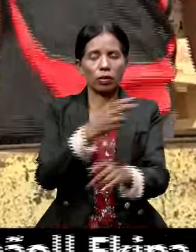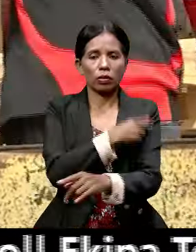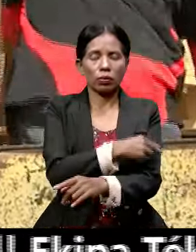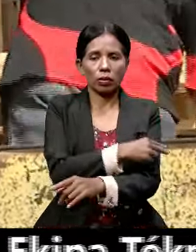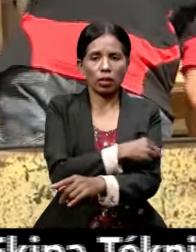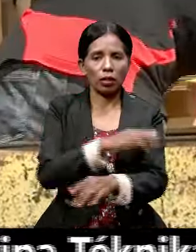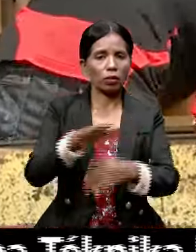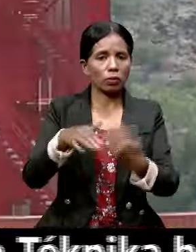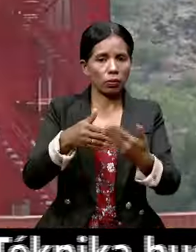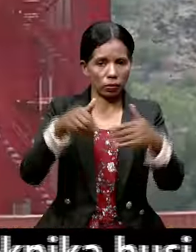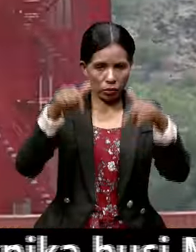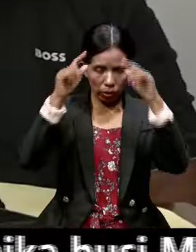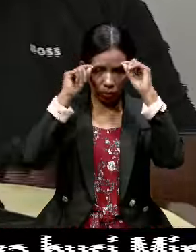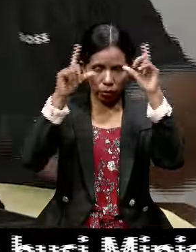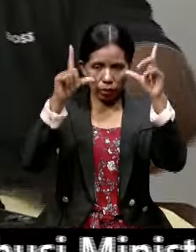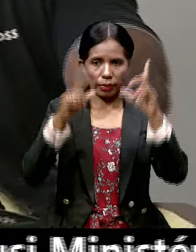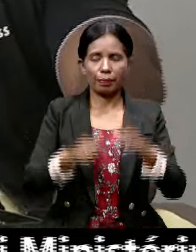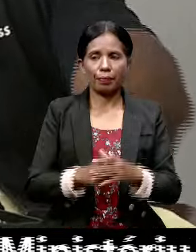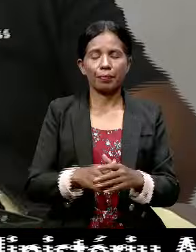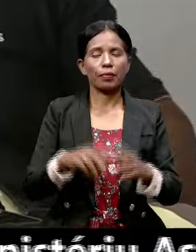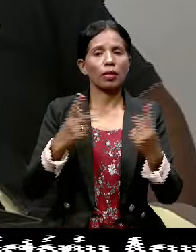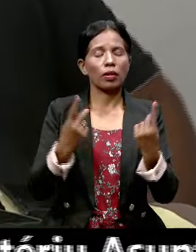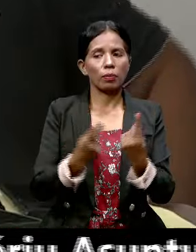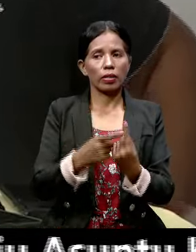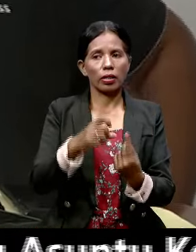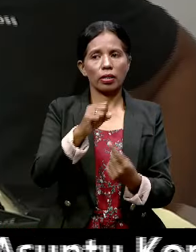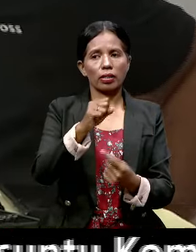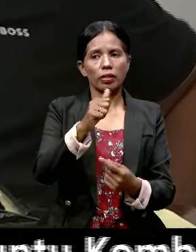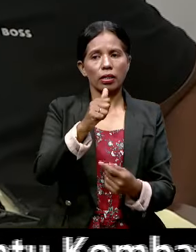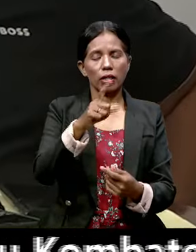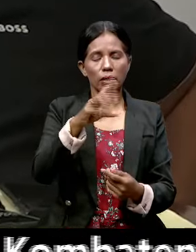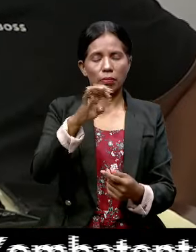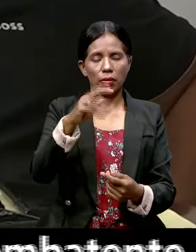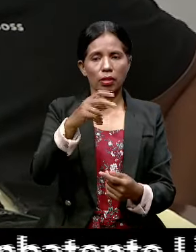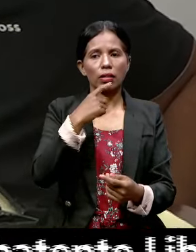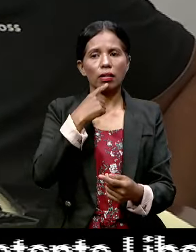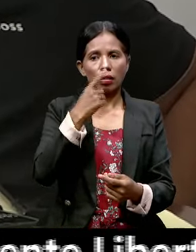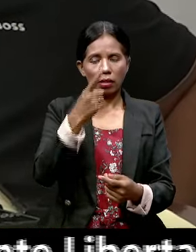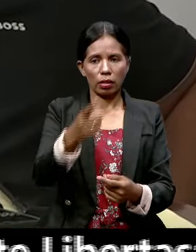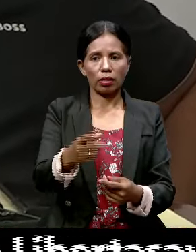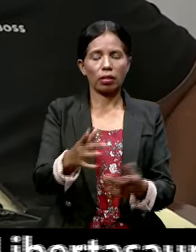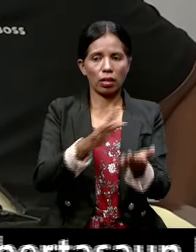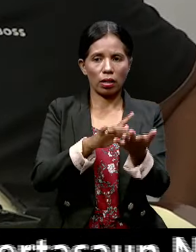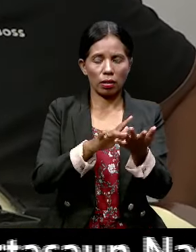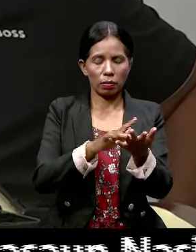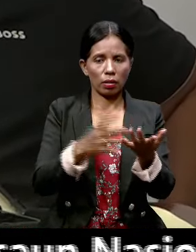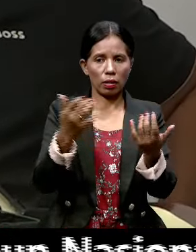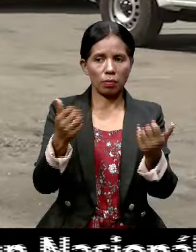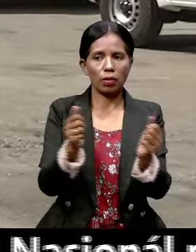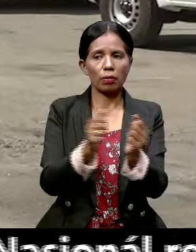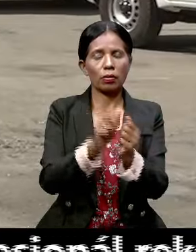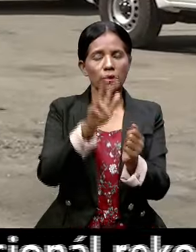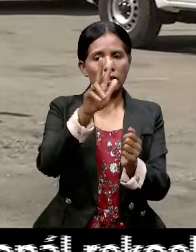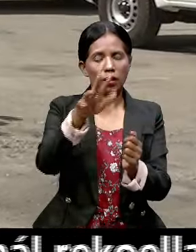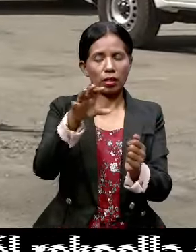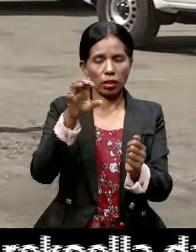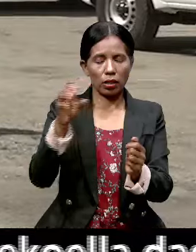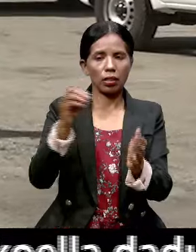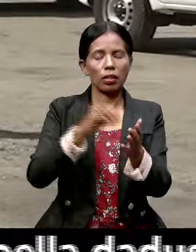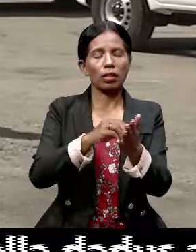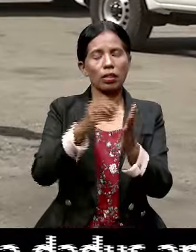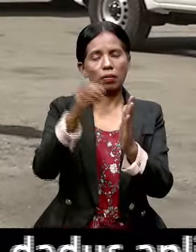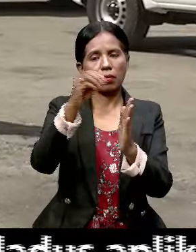territorio nacional. Na imba companhia Salimago, Sansão Gomes informa, ai moruk item atustolo maktama iha lista